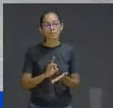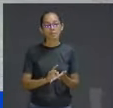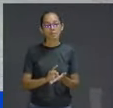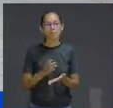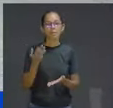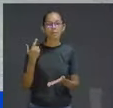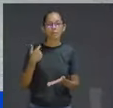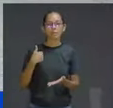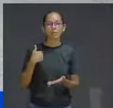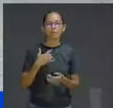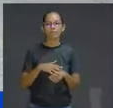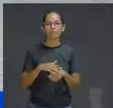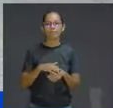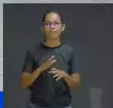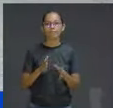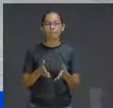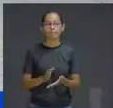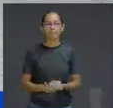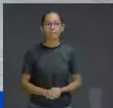tribunal.